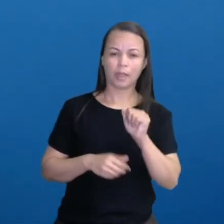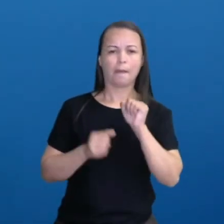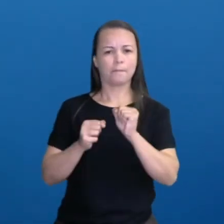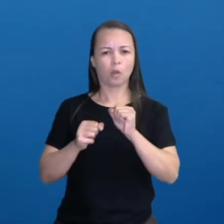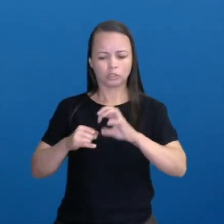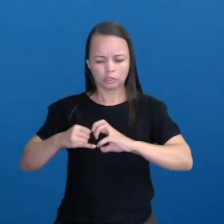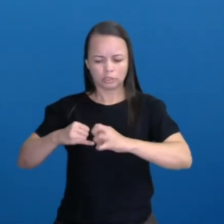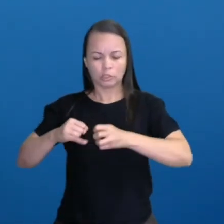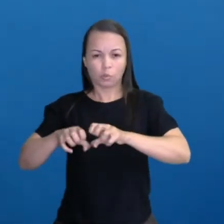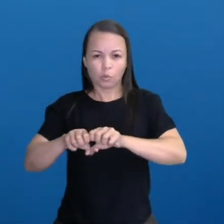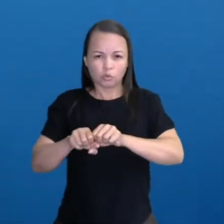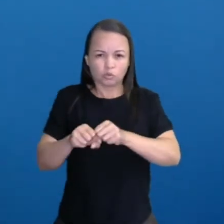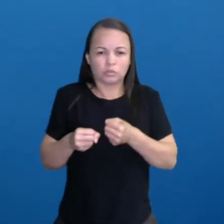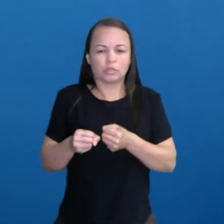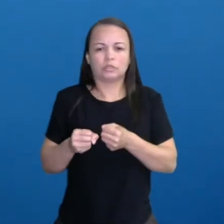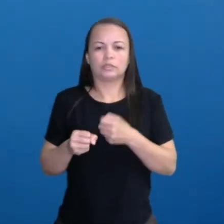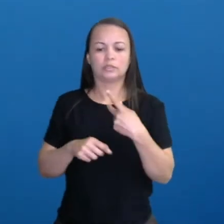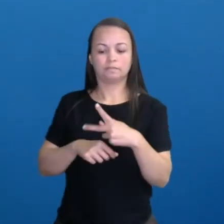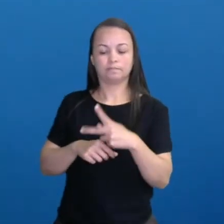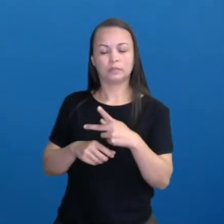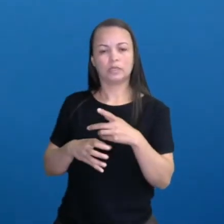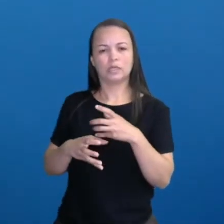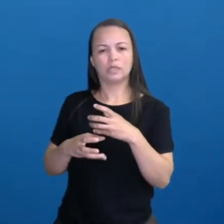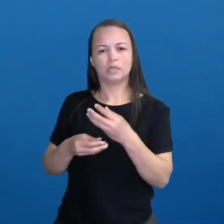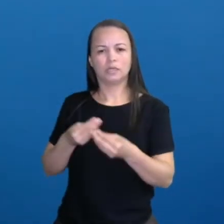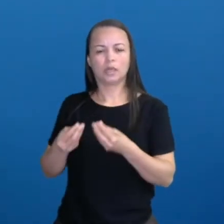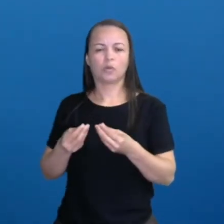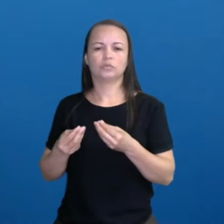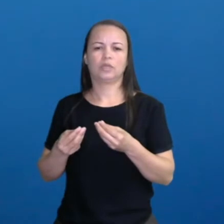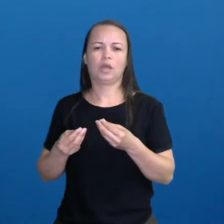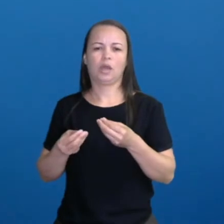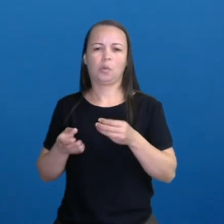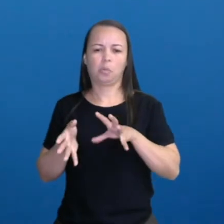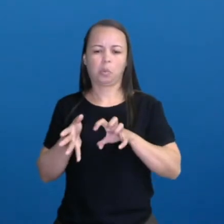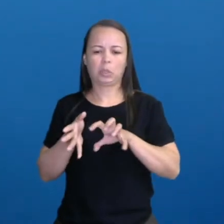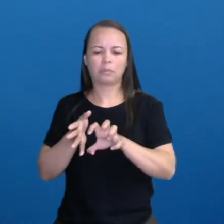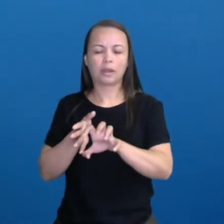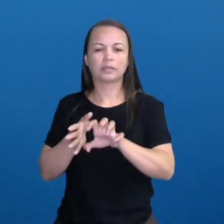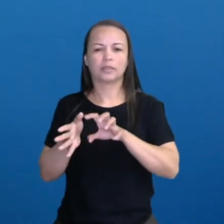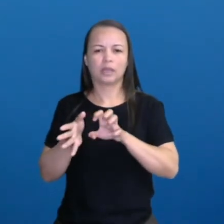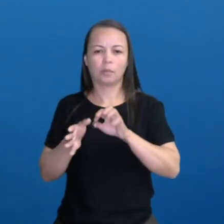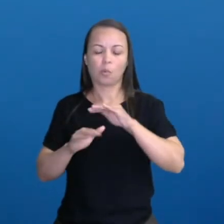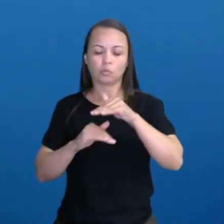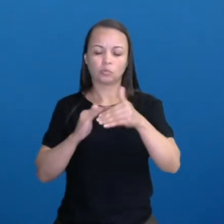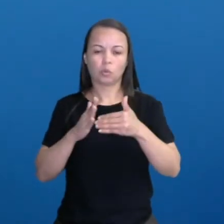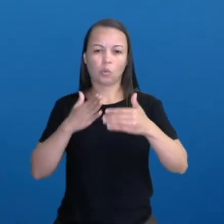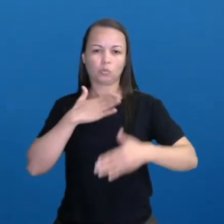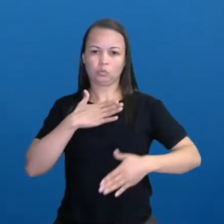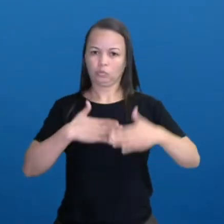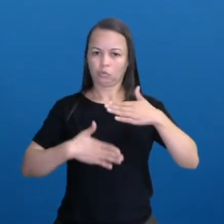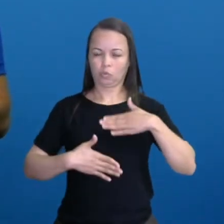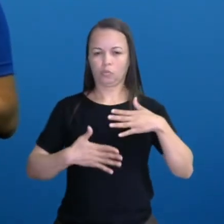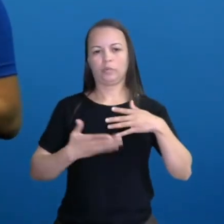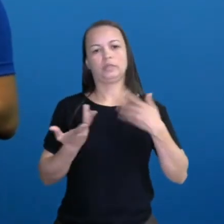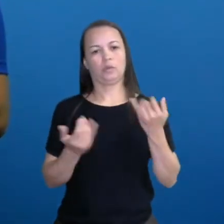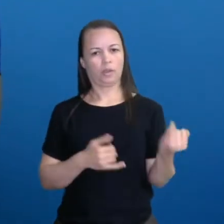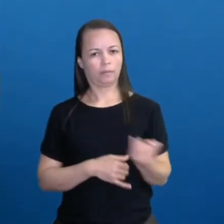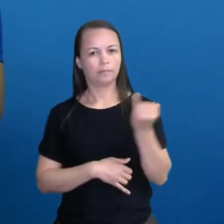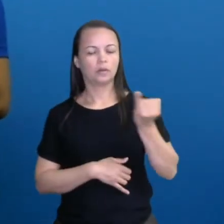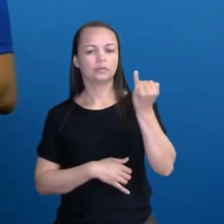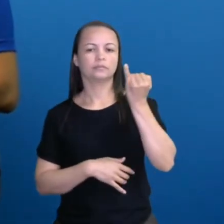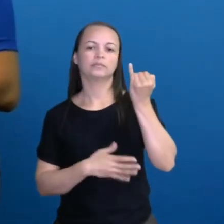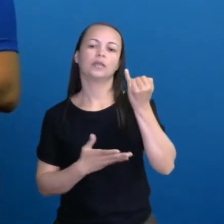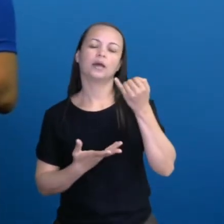estrangulamento dessa estrutura e causar uma infecção por todo o corpo. Então, cabe aqui a gente ressaltar a